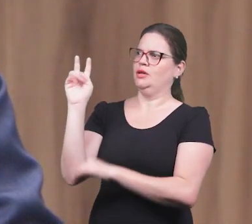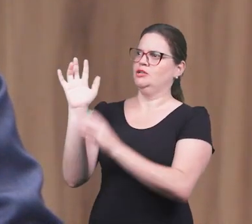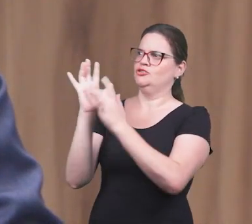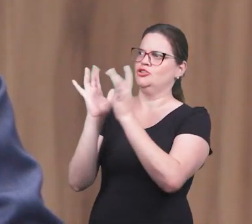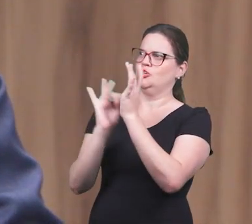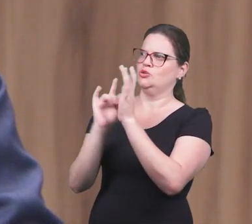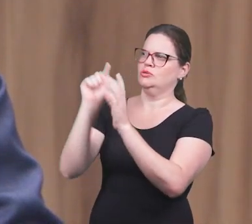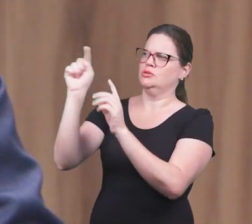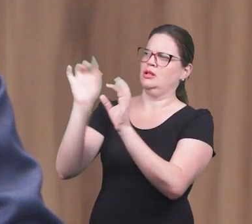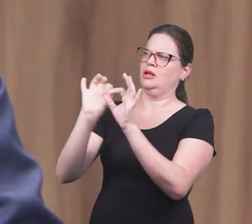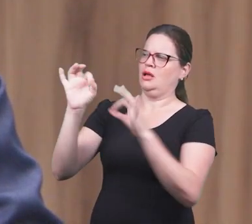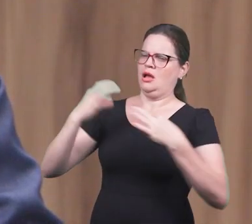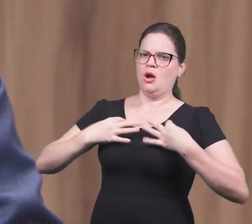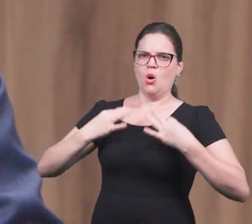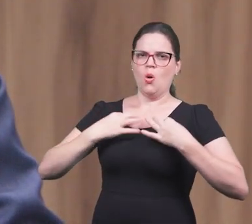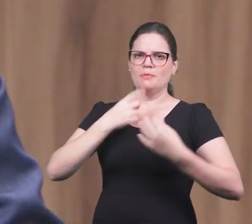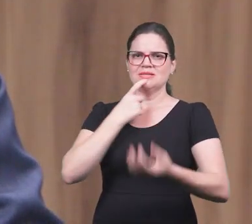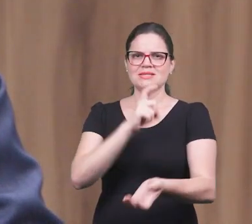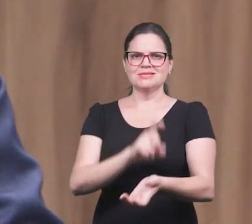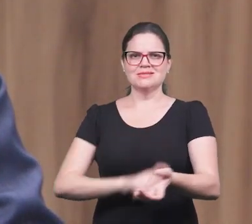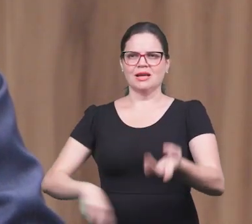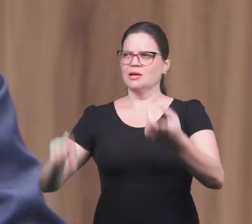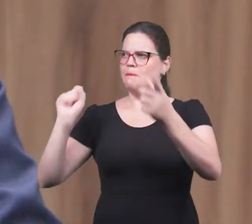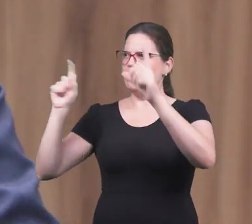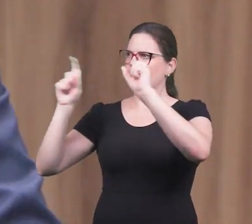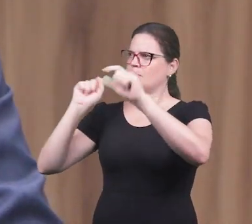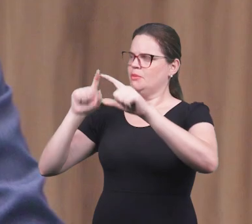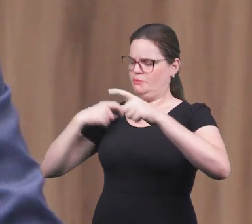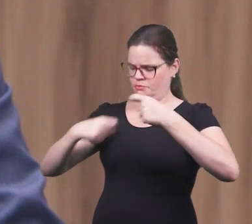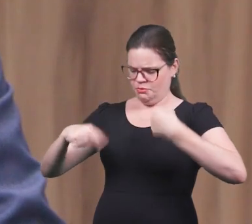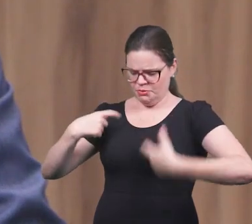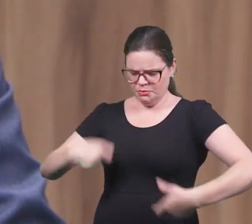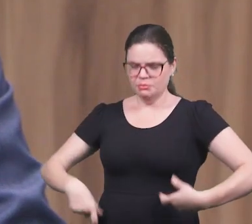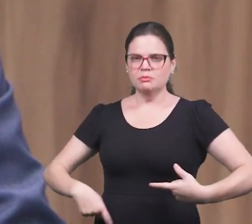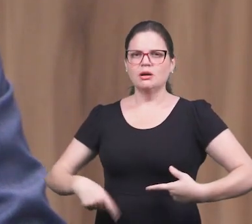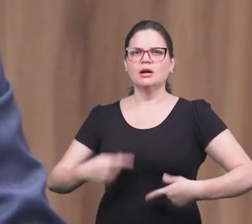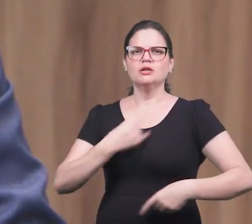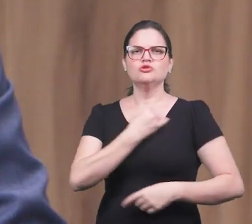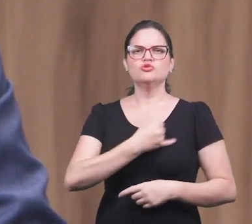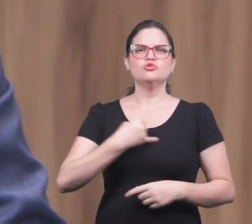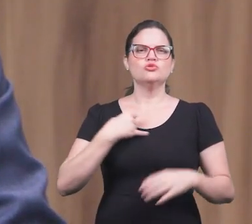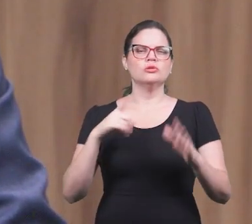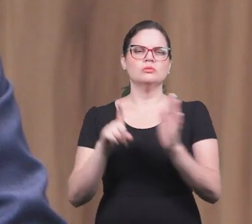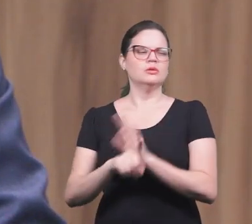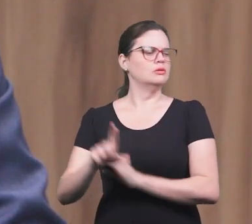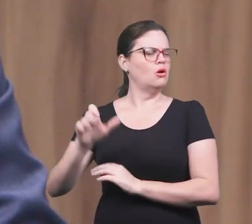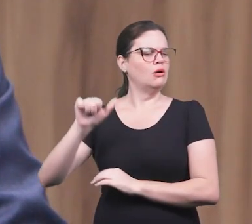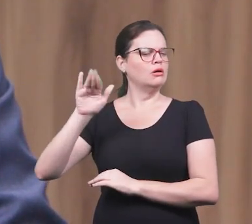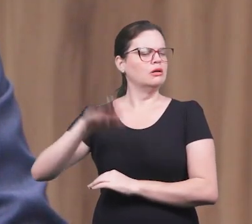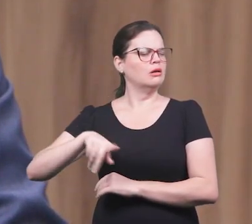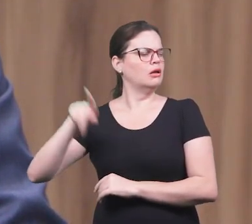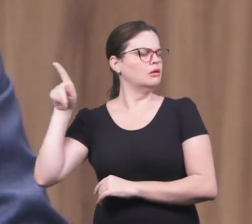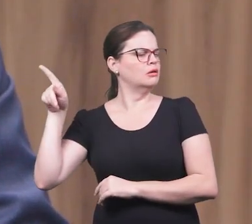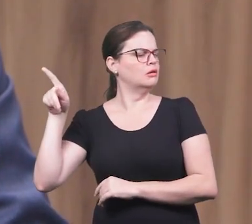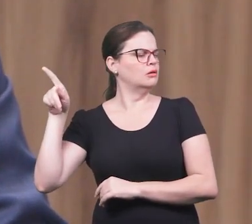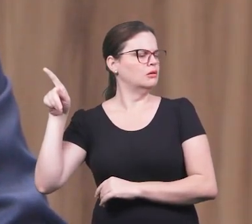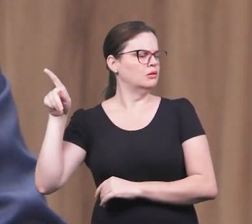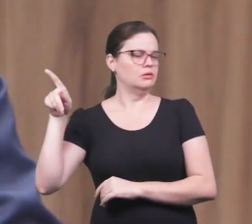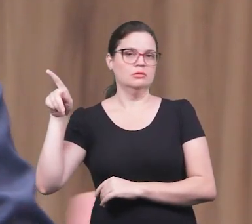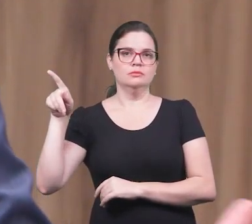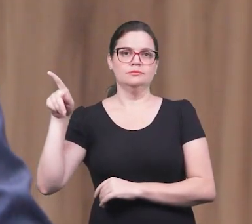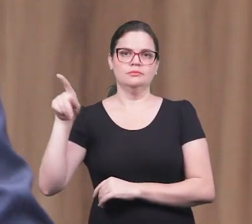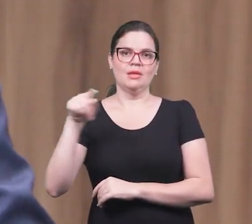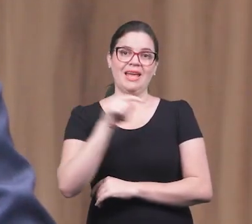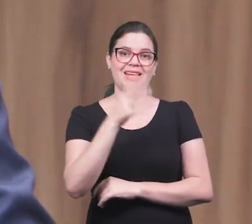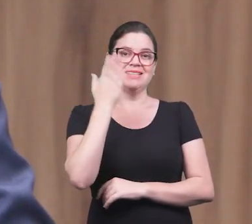eternidade com vestes salpicadas de sangue, e a pergunta de João foi a seguinte, quem é este? Ele sabia, ele